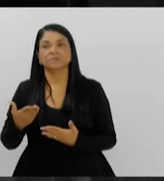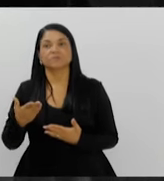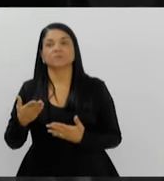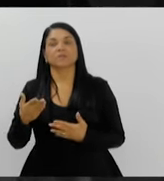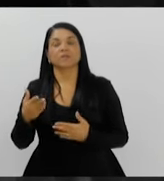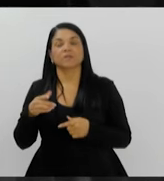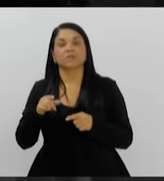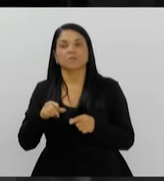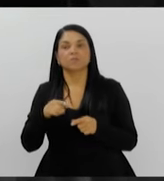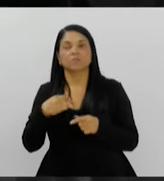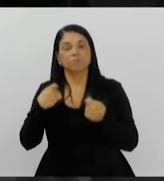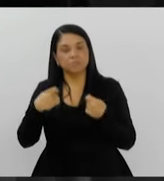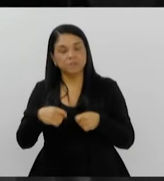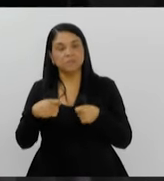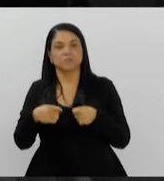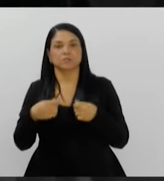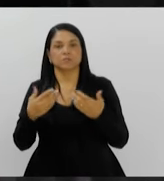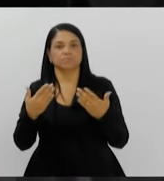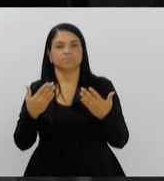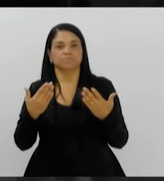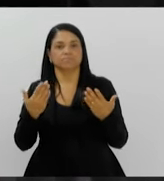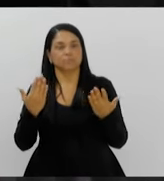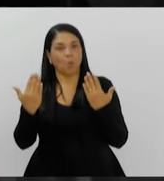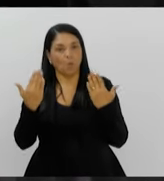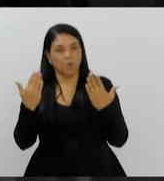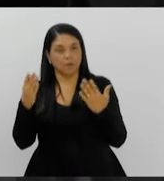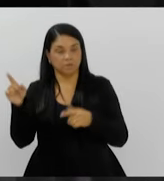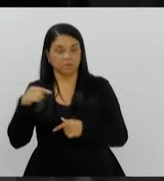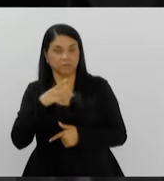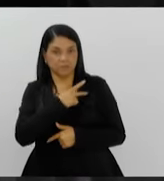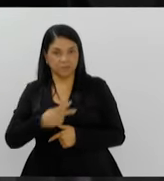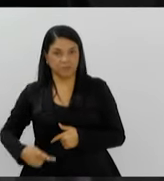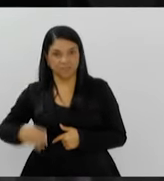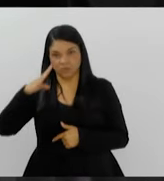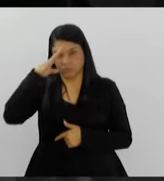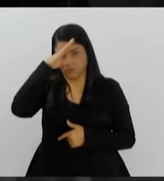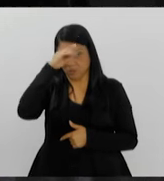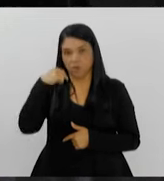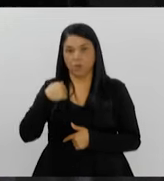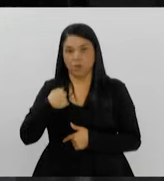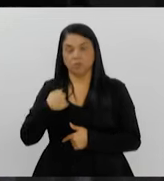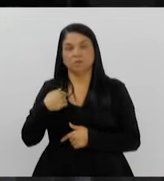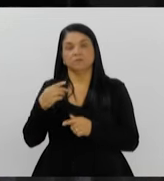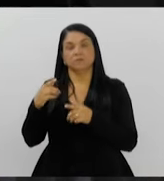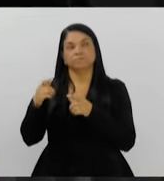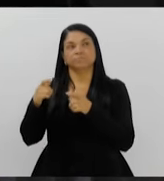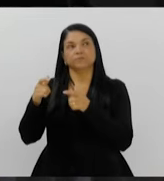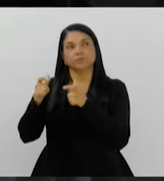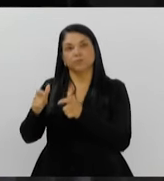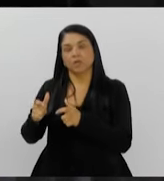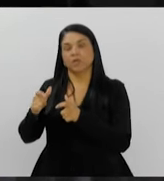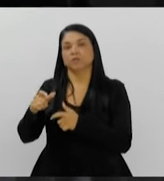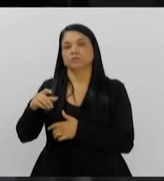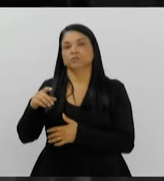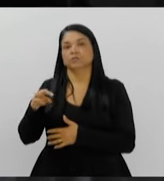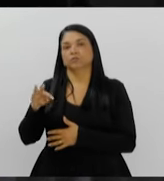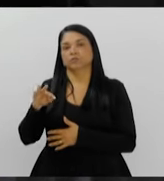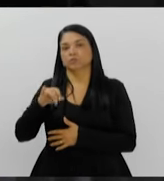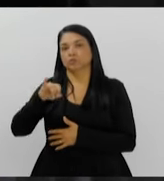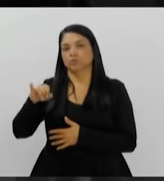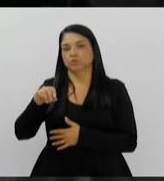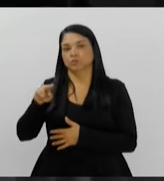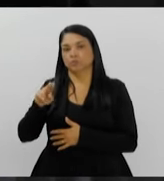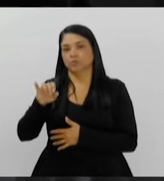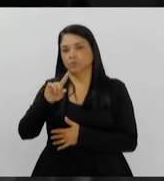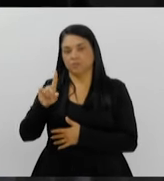preciso fazer aqui um paralelo presidente bolsonaro em 2018 eu estava lá em Juiz de Fora recebeu uma facada de um filiado